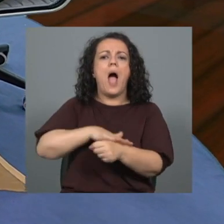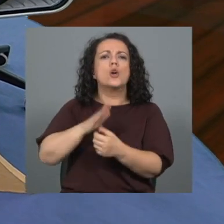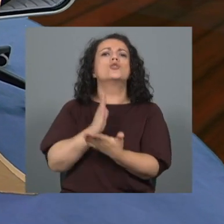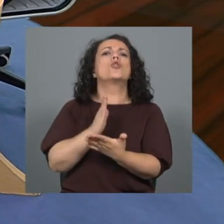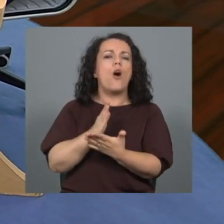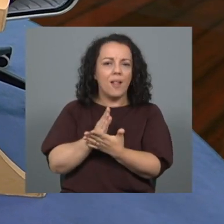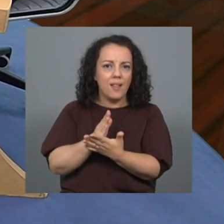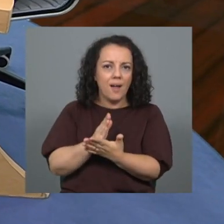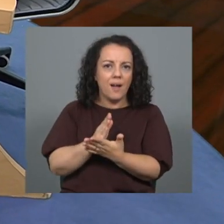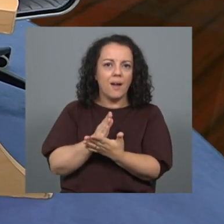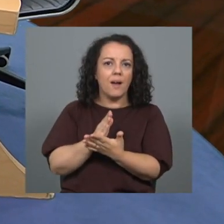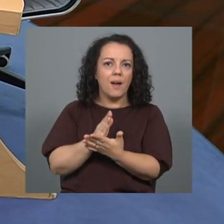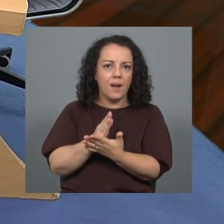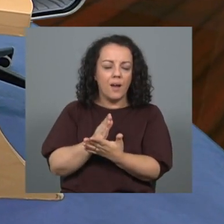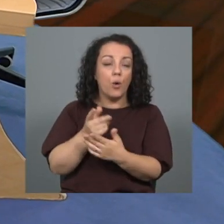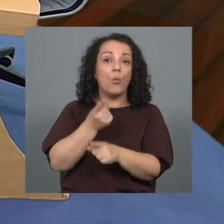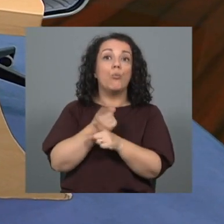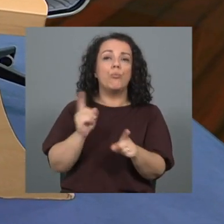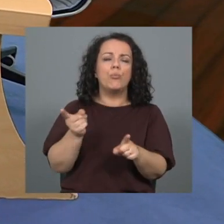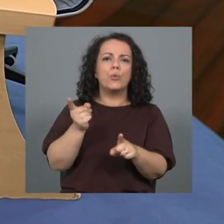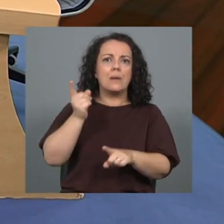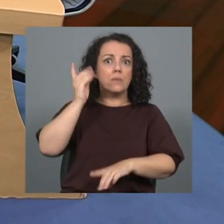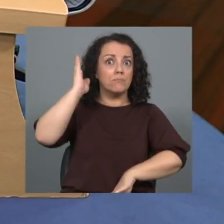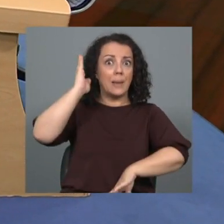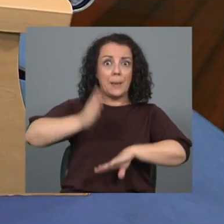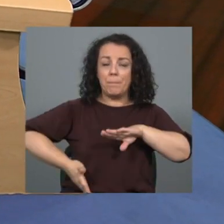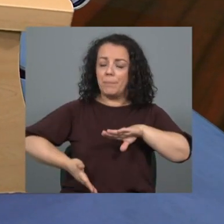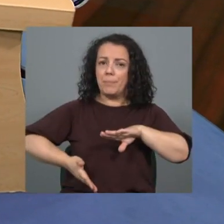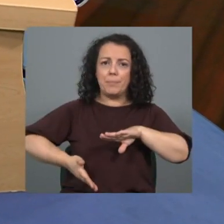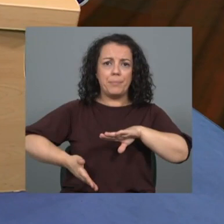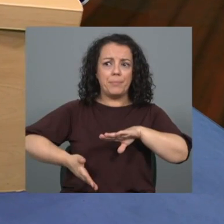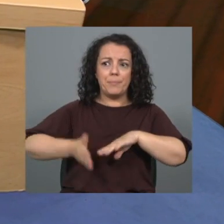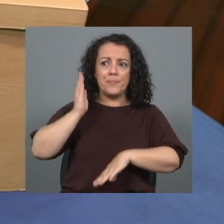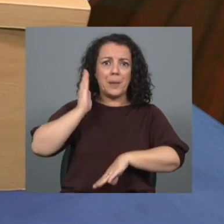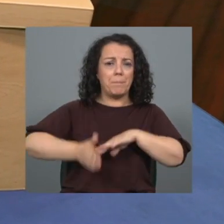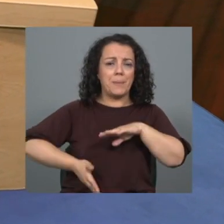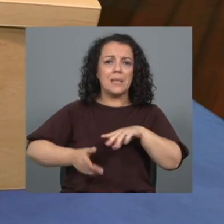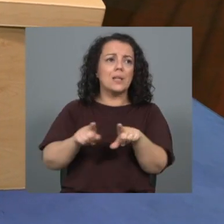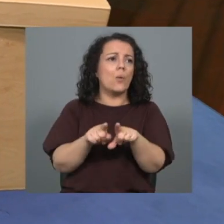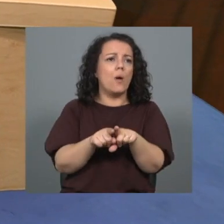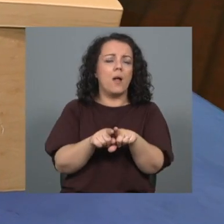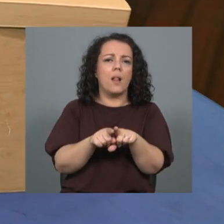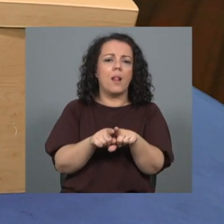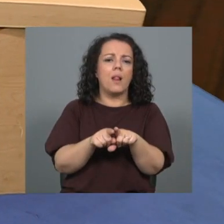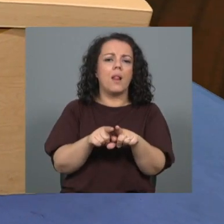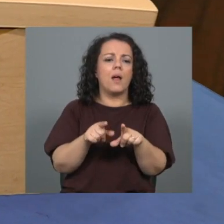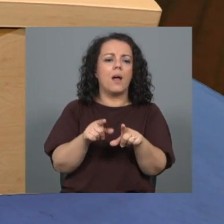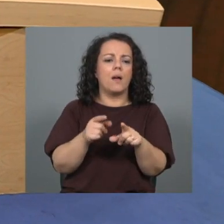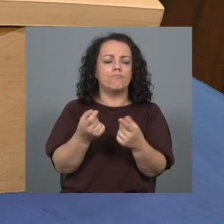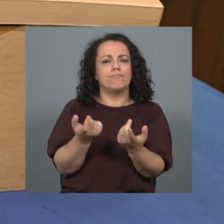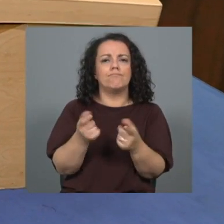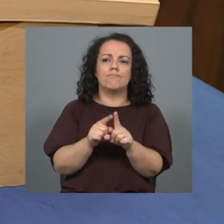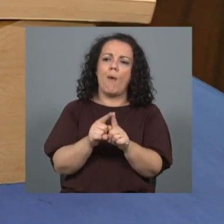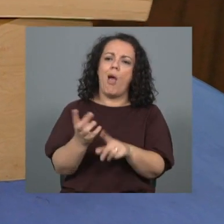escolas, que quase que de um momento para o outro tiveram de passar a gerir e a